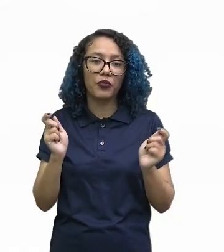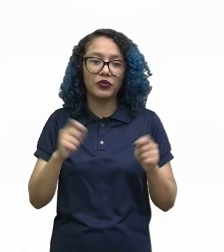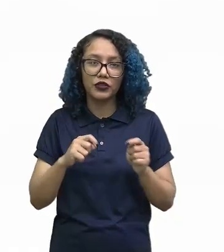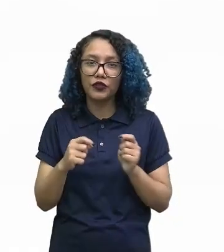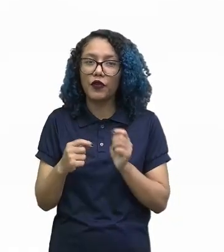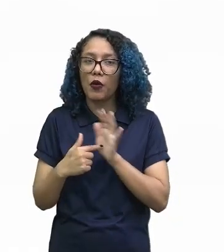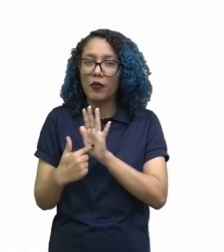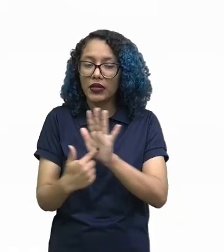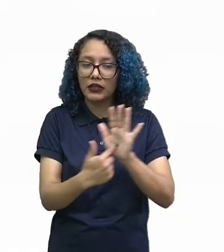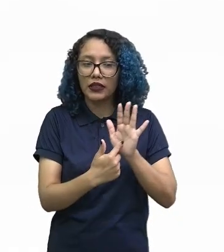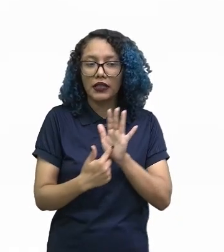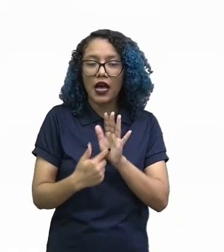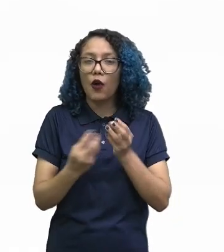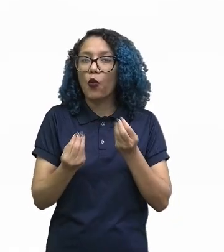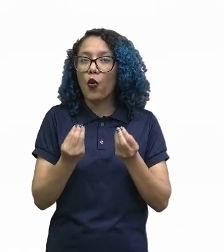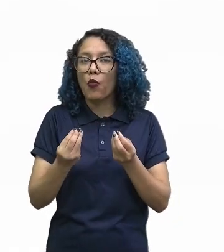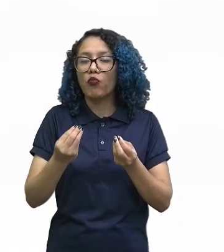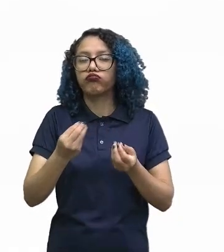Então,